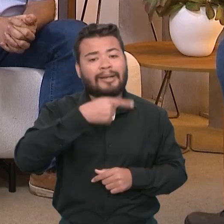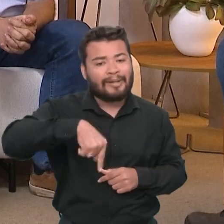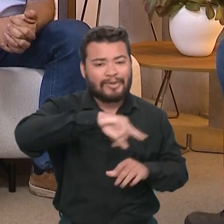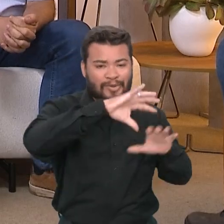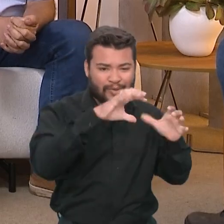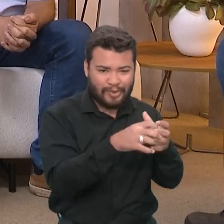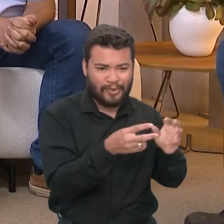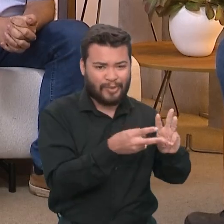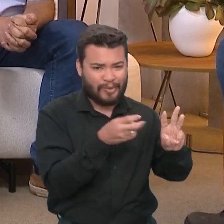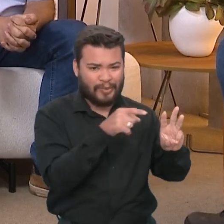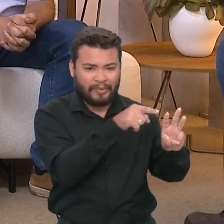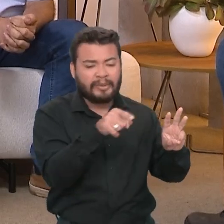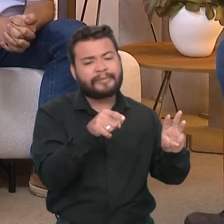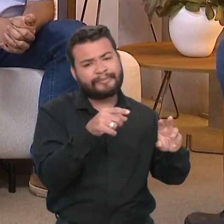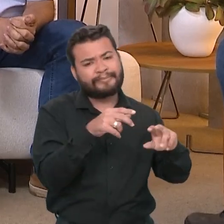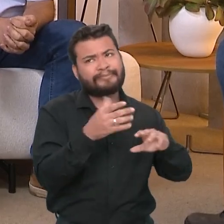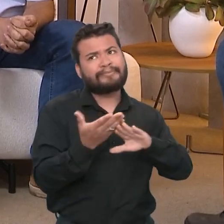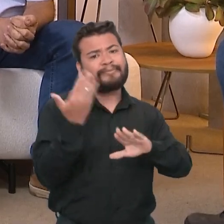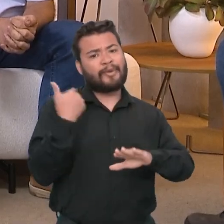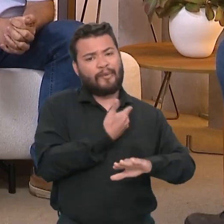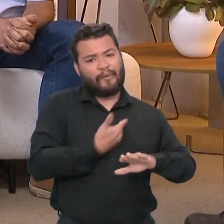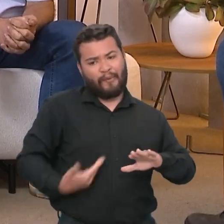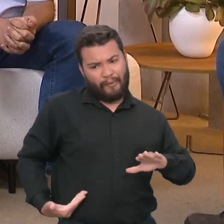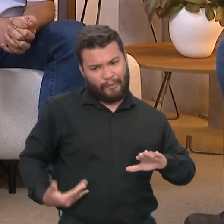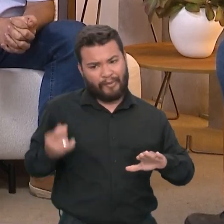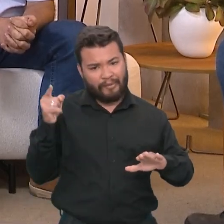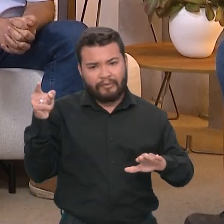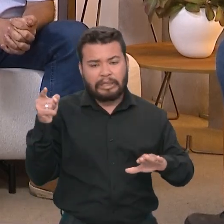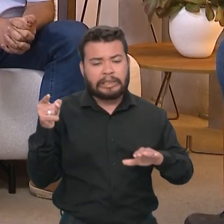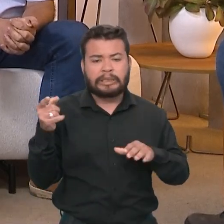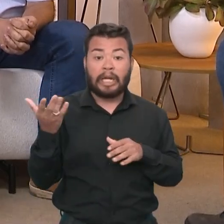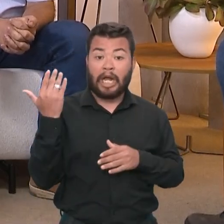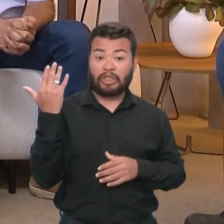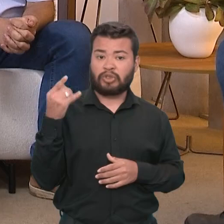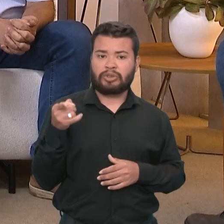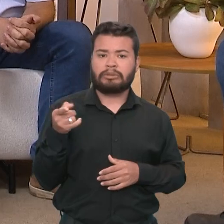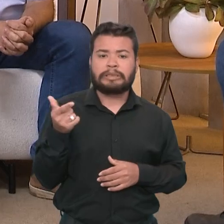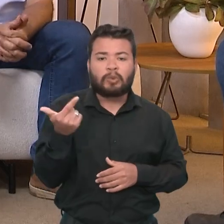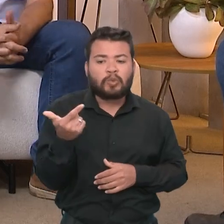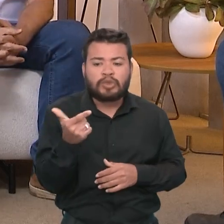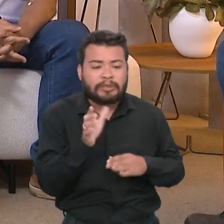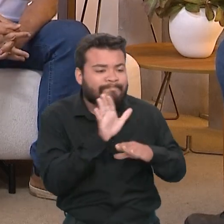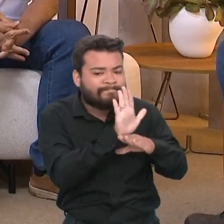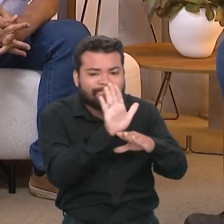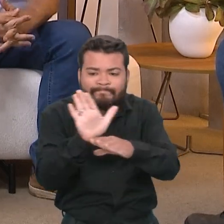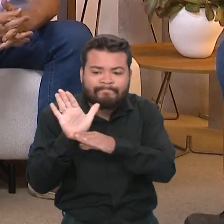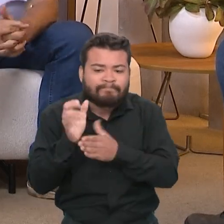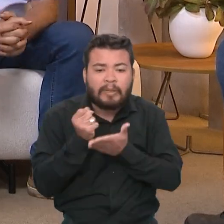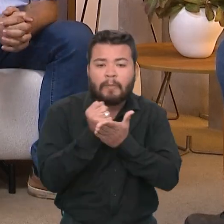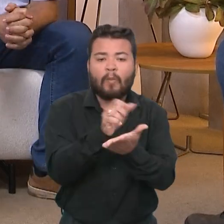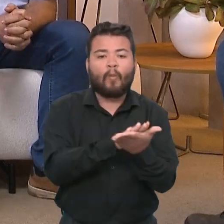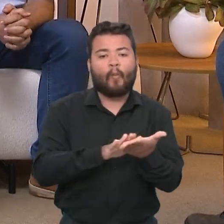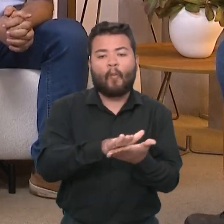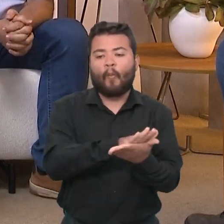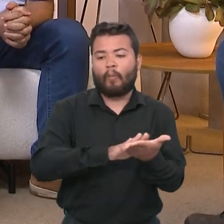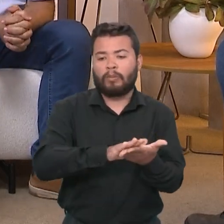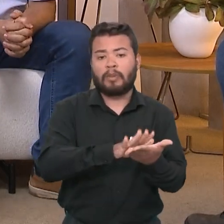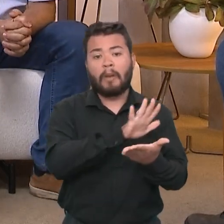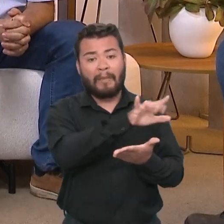principalmente do antigo governo, de não dar assistência, as terras indígenas, elas ainda